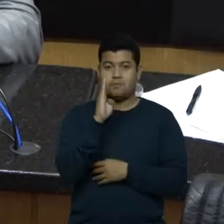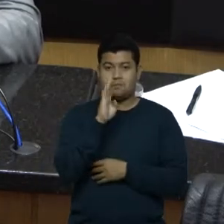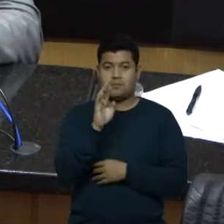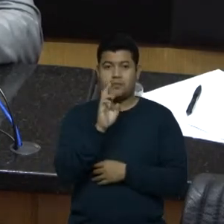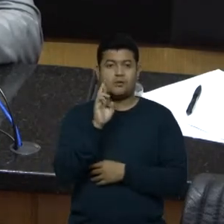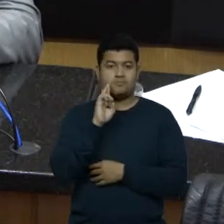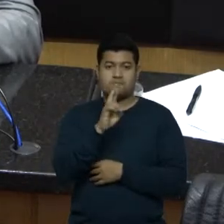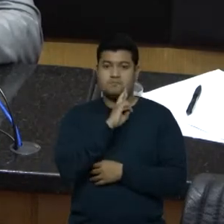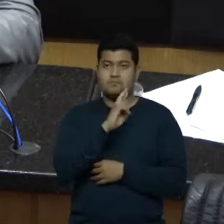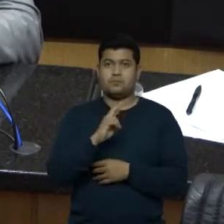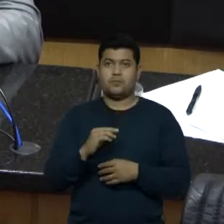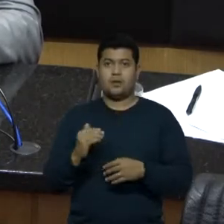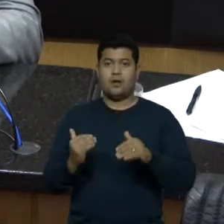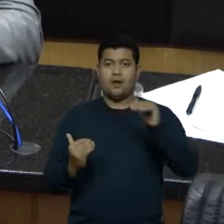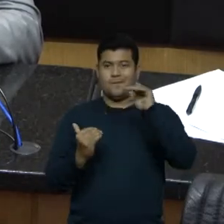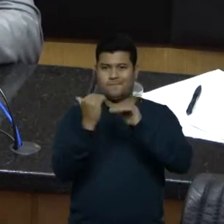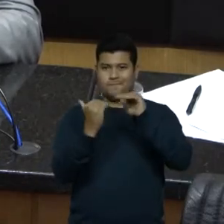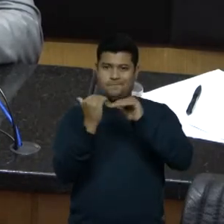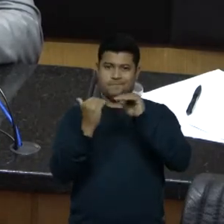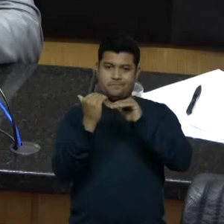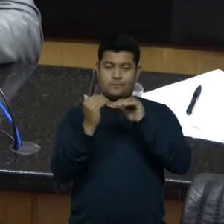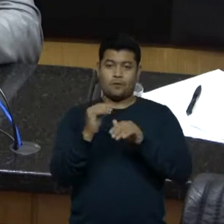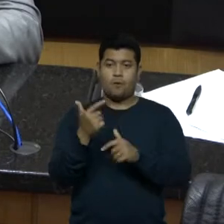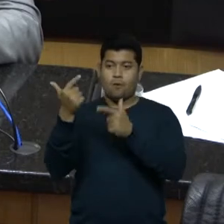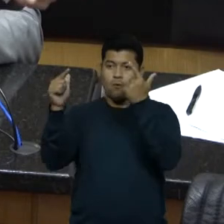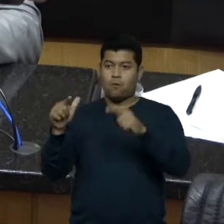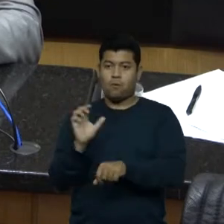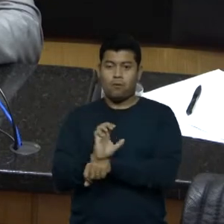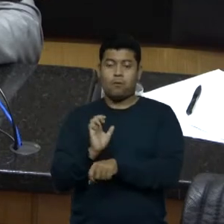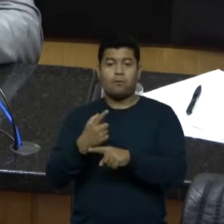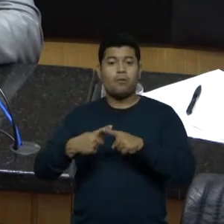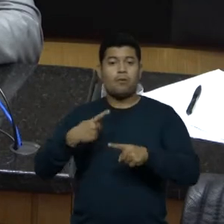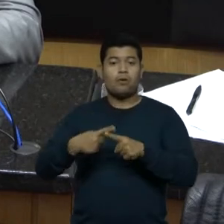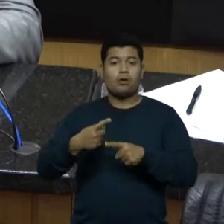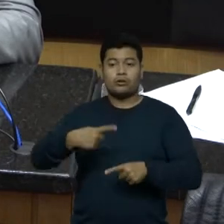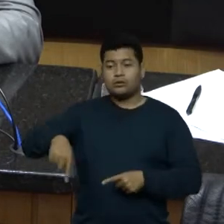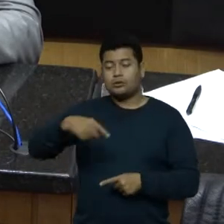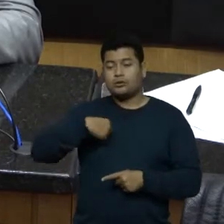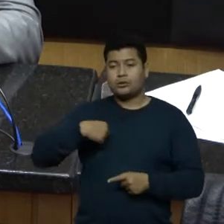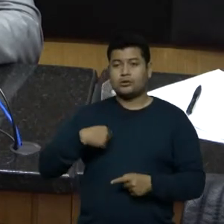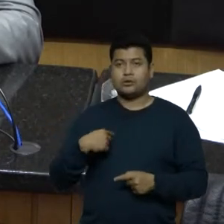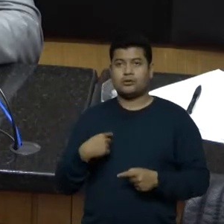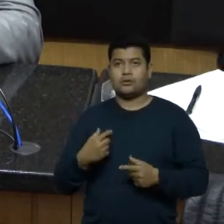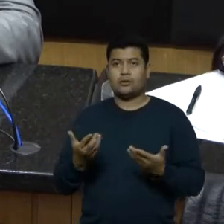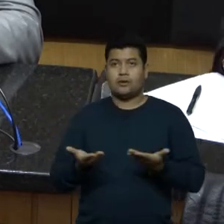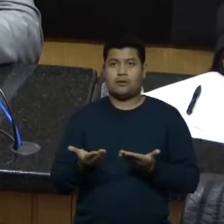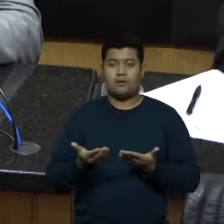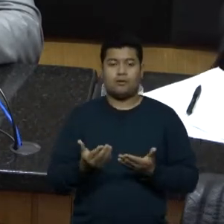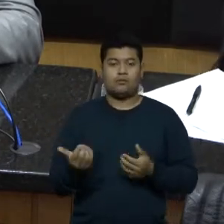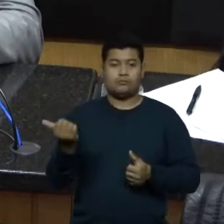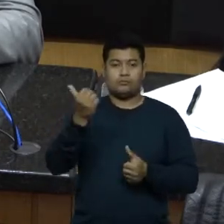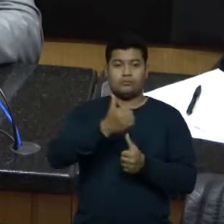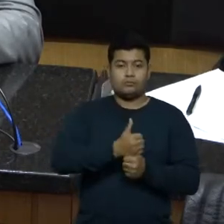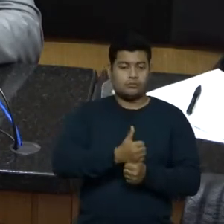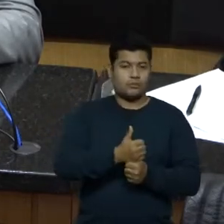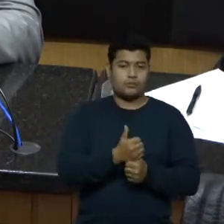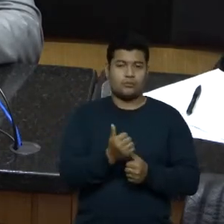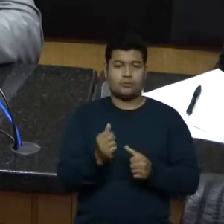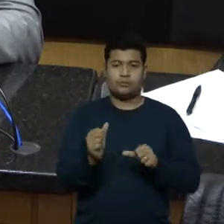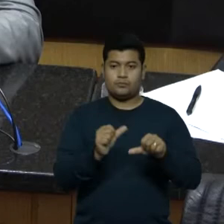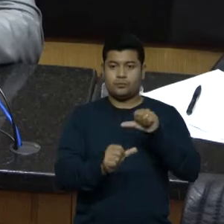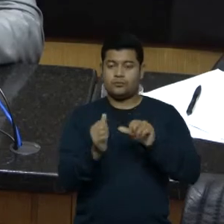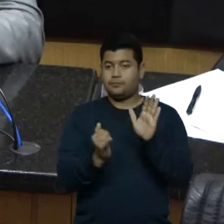fazer Equidade com os outros estados porque na é uma substituição tributária aqui e quando saiu da submissão